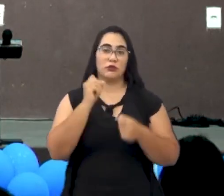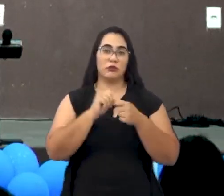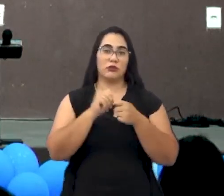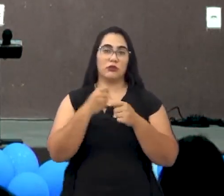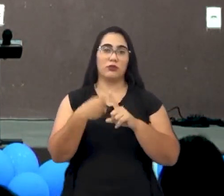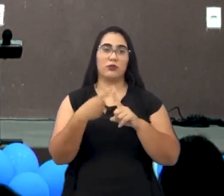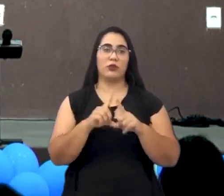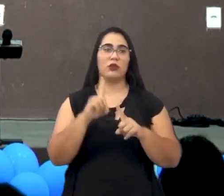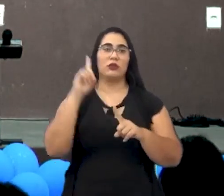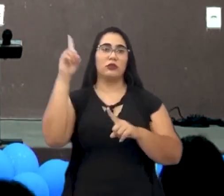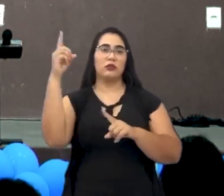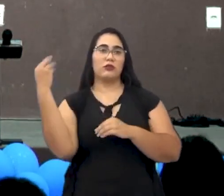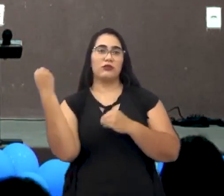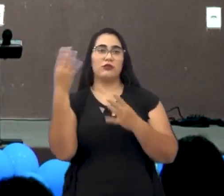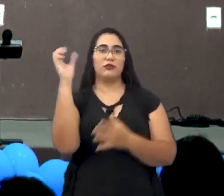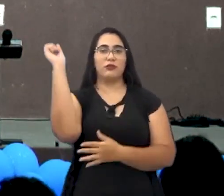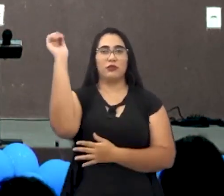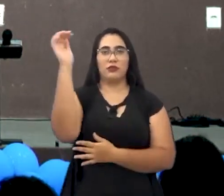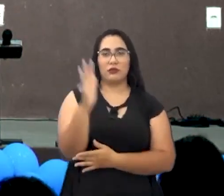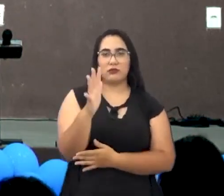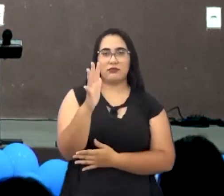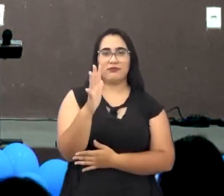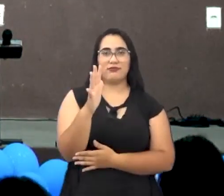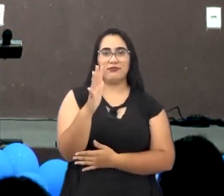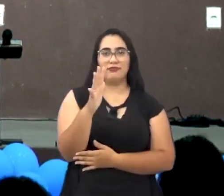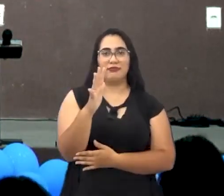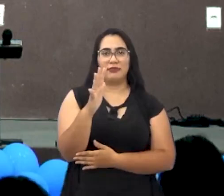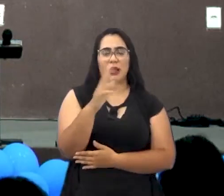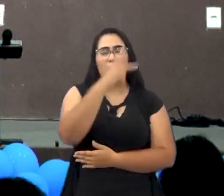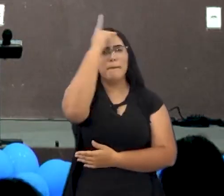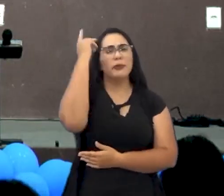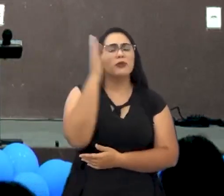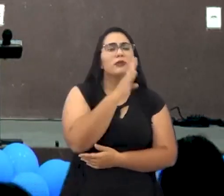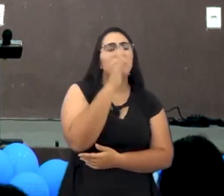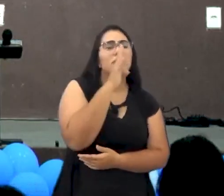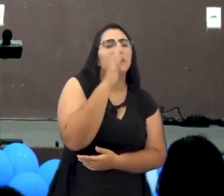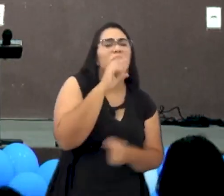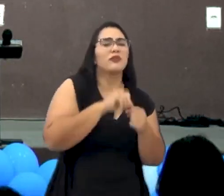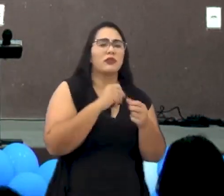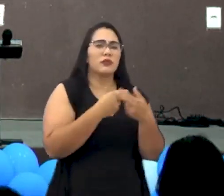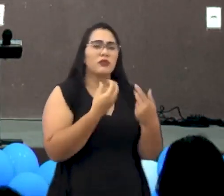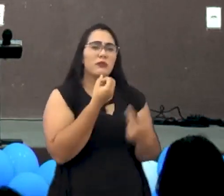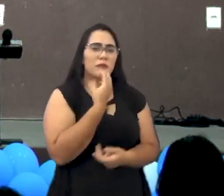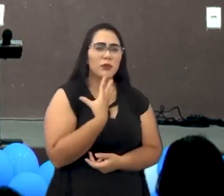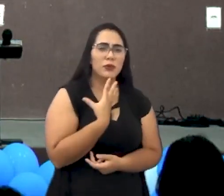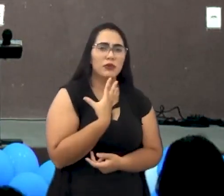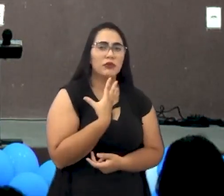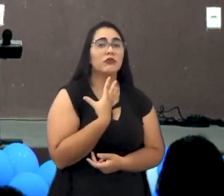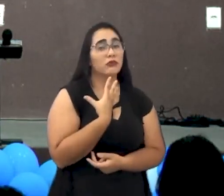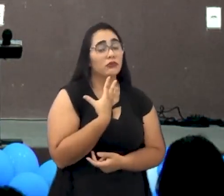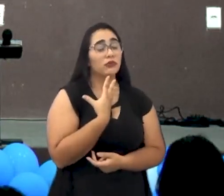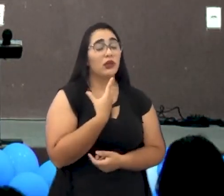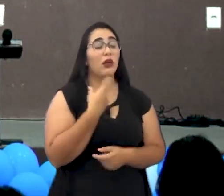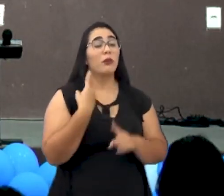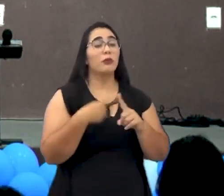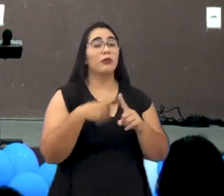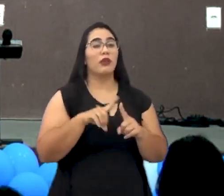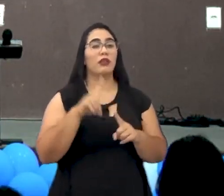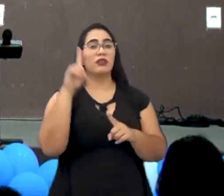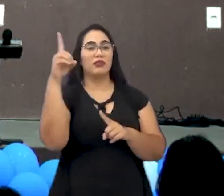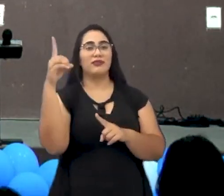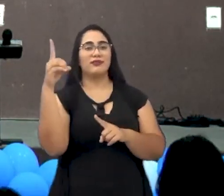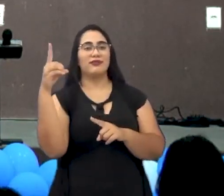forma. Até o bem que o ímpio faz no mundo, ele só faz porque ele foi movido por alguma coisa boa que Deus